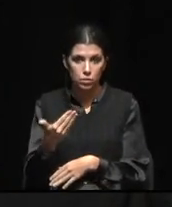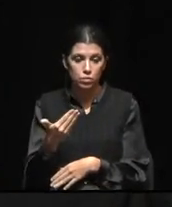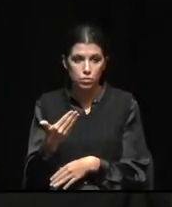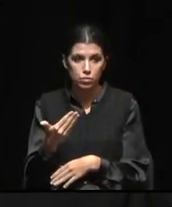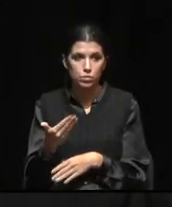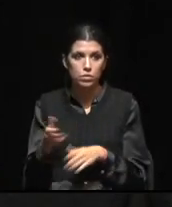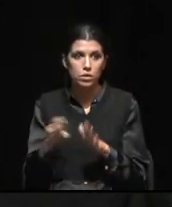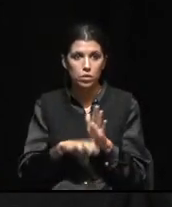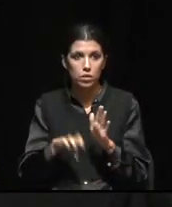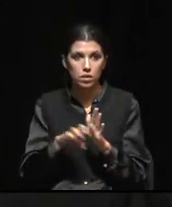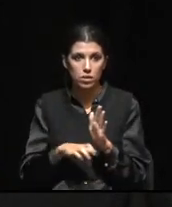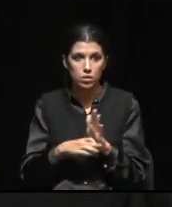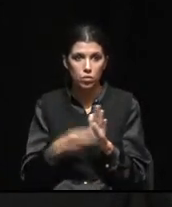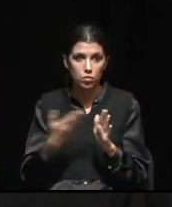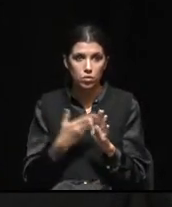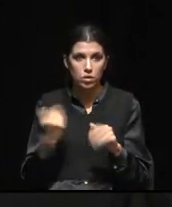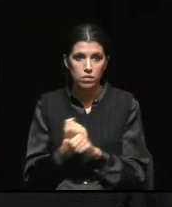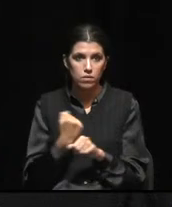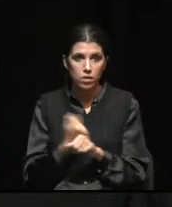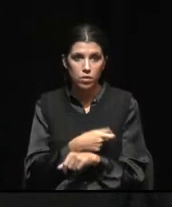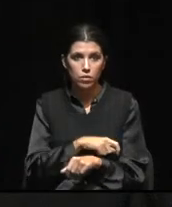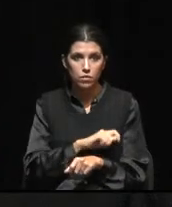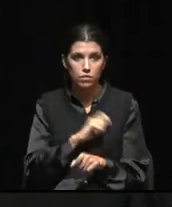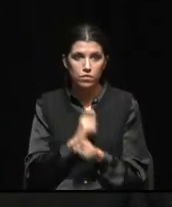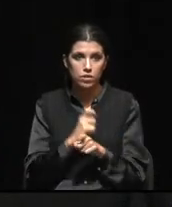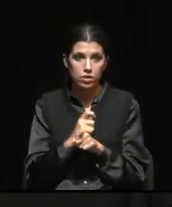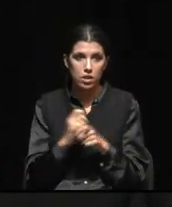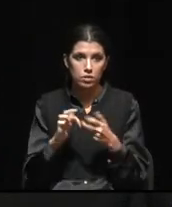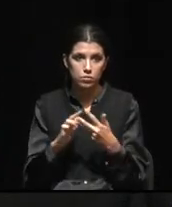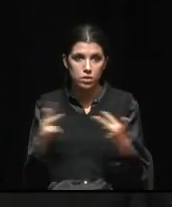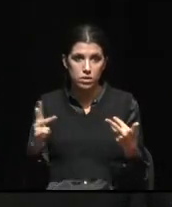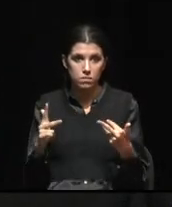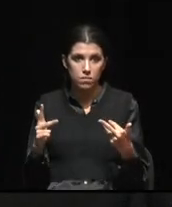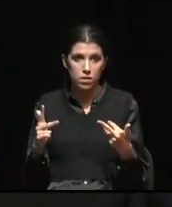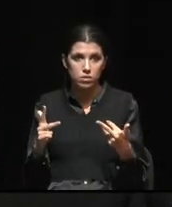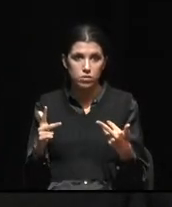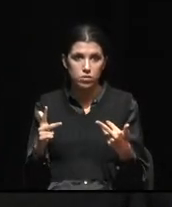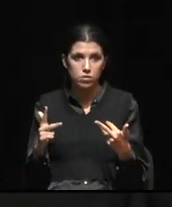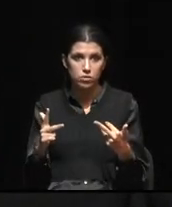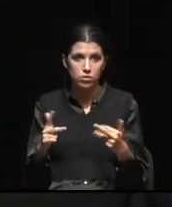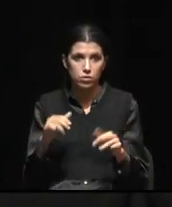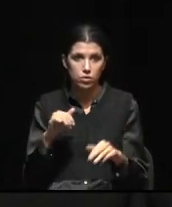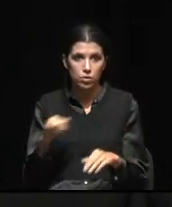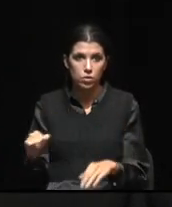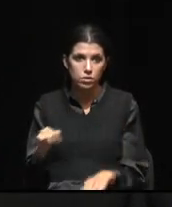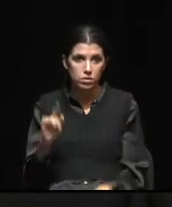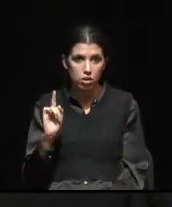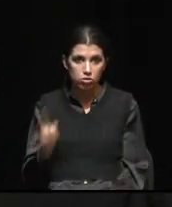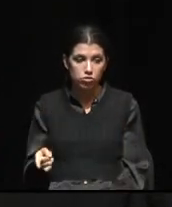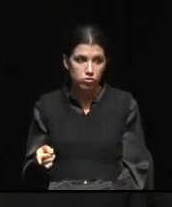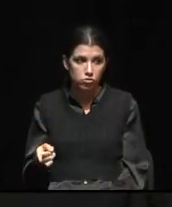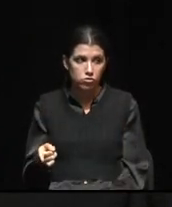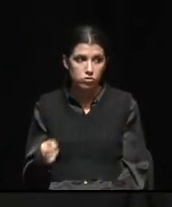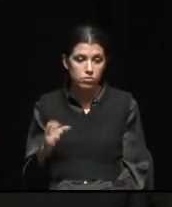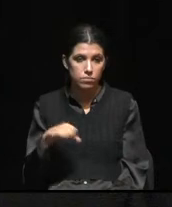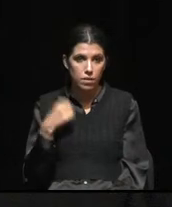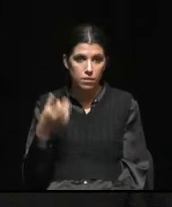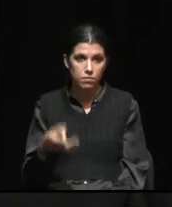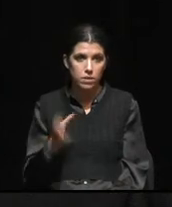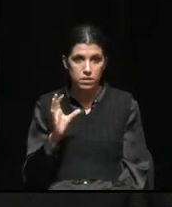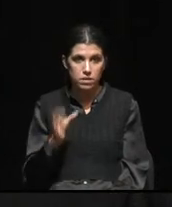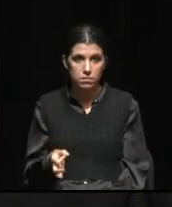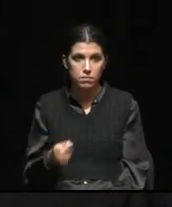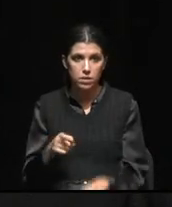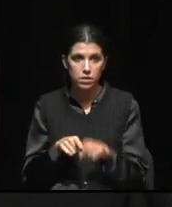pela regularização dos direitos laborais dos fiscais municipais quem Vota contra pev